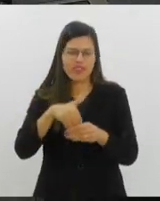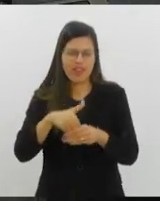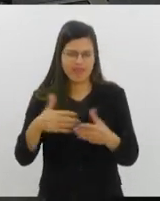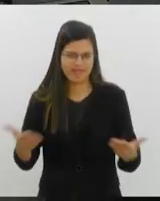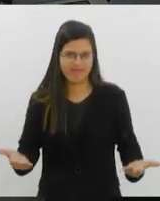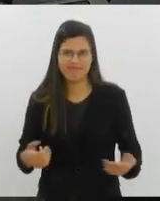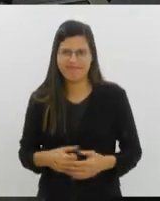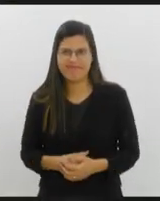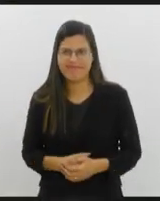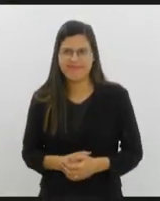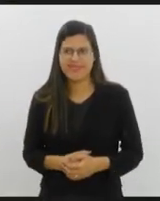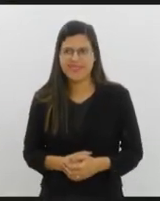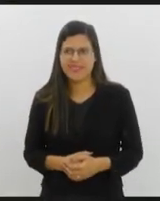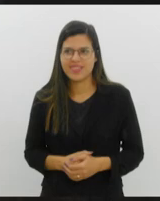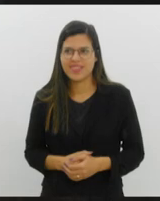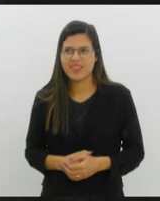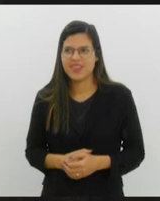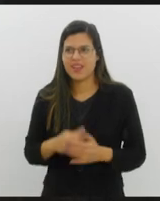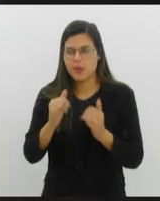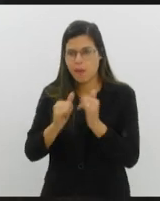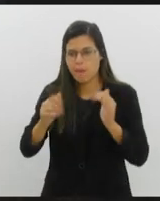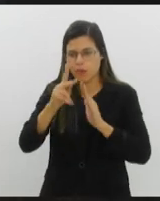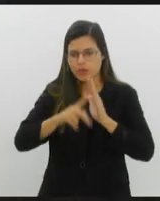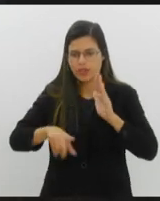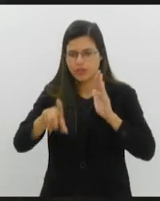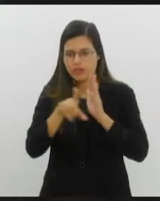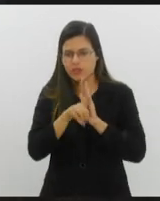Anuncio. Projeto de lei número